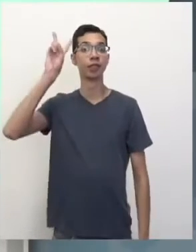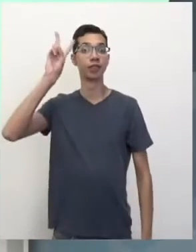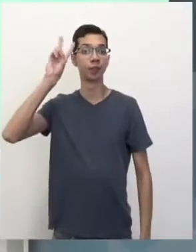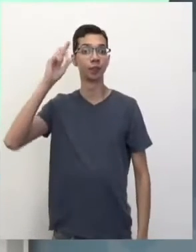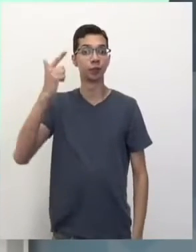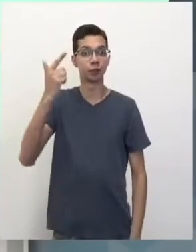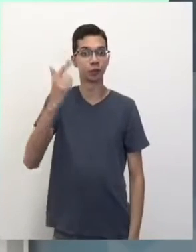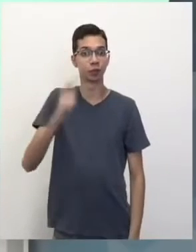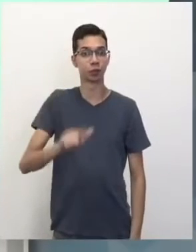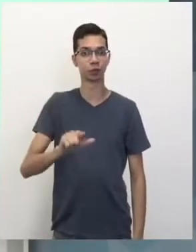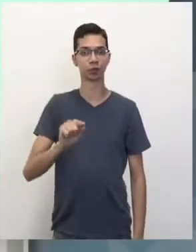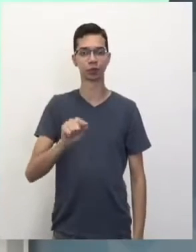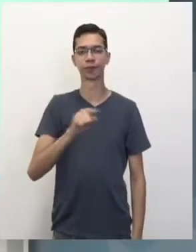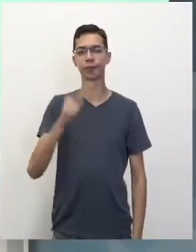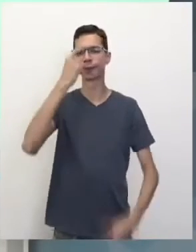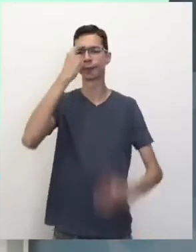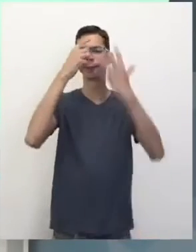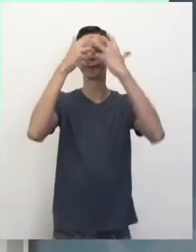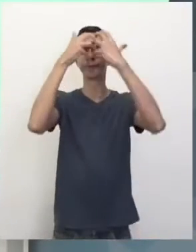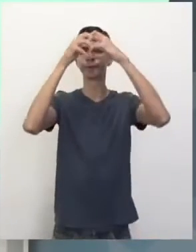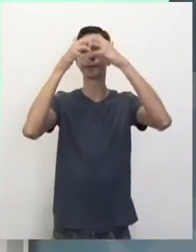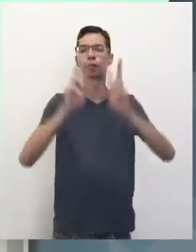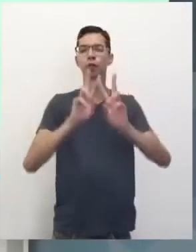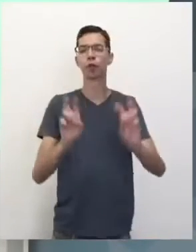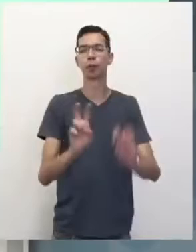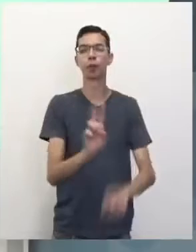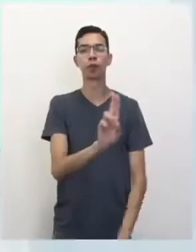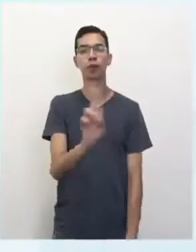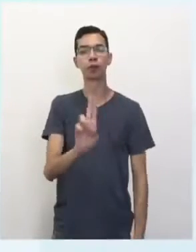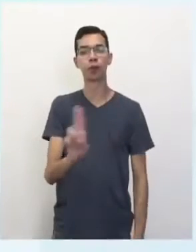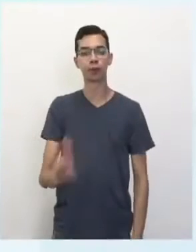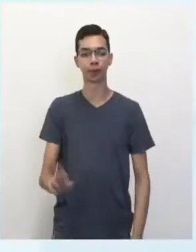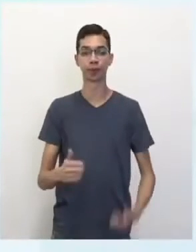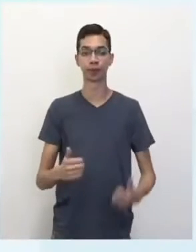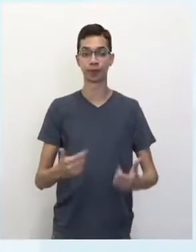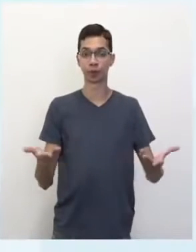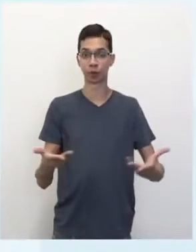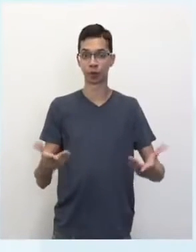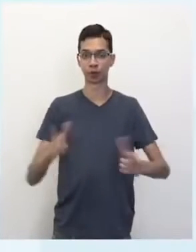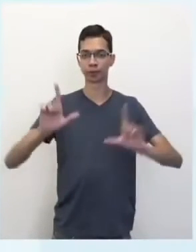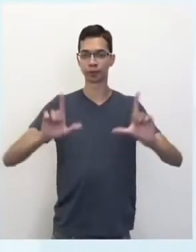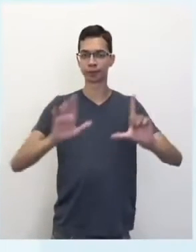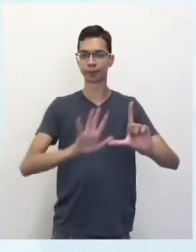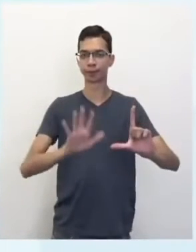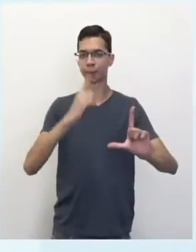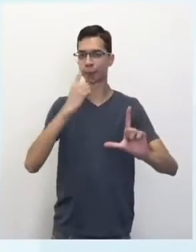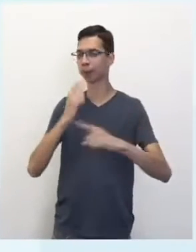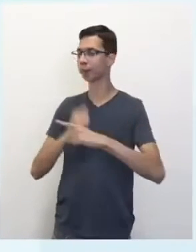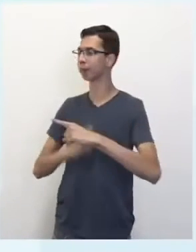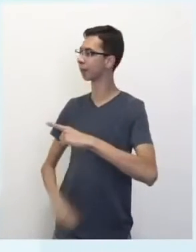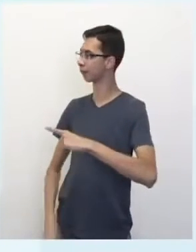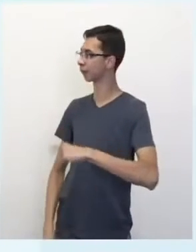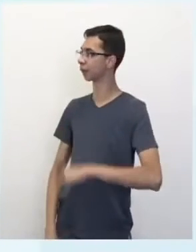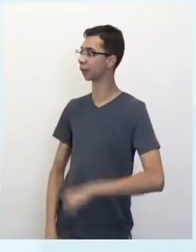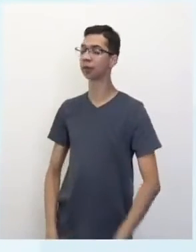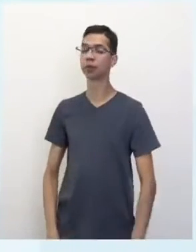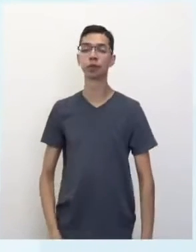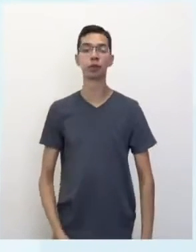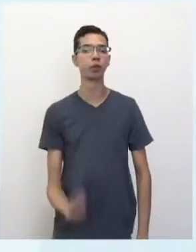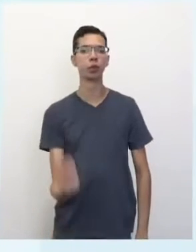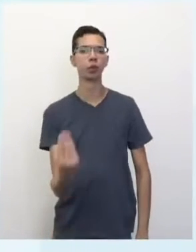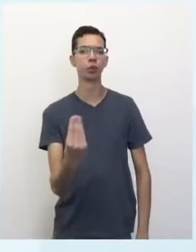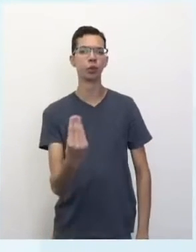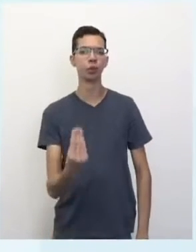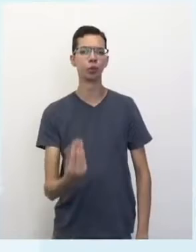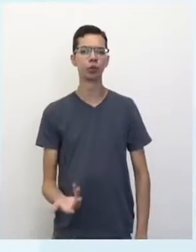gente retomar a ideia da nomenclatura dos ângulos. Pode colocar na telinha, então, a classificação dos ângulos, né, Tony, são dadas